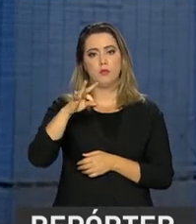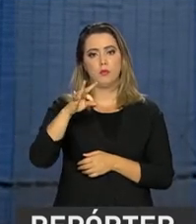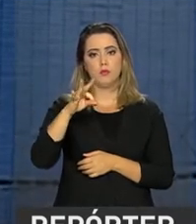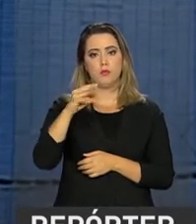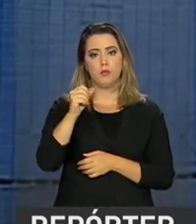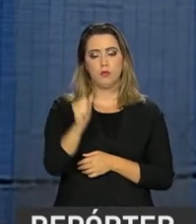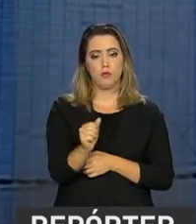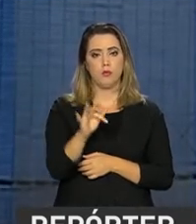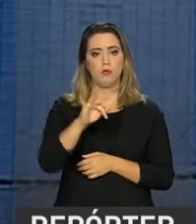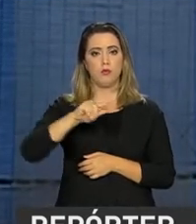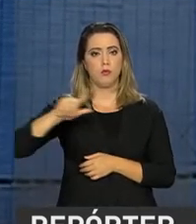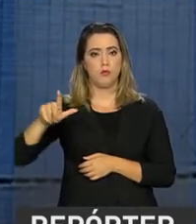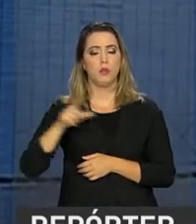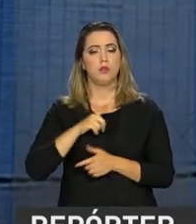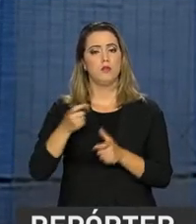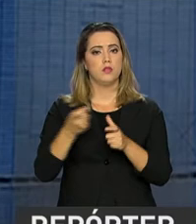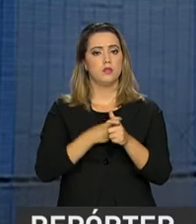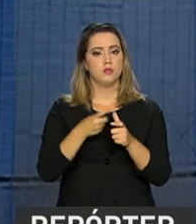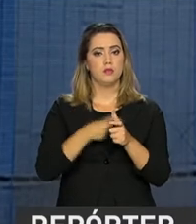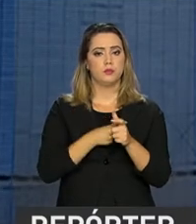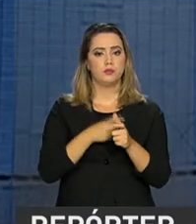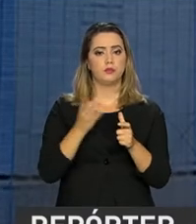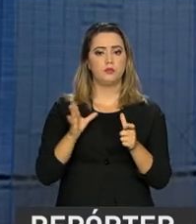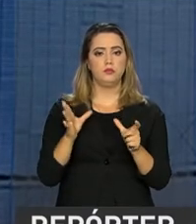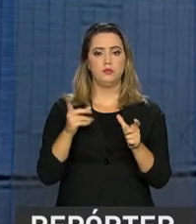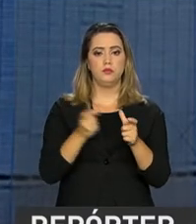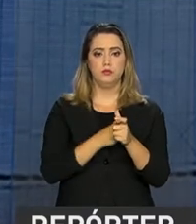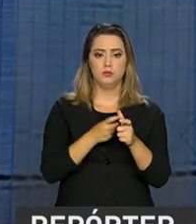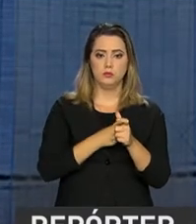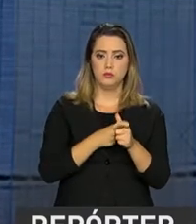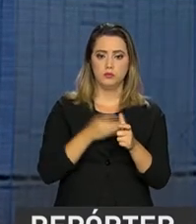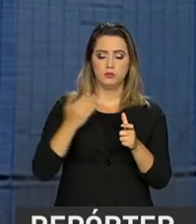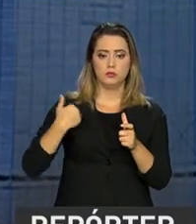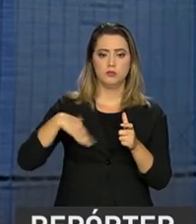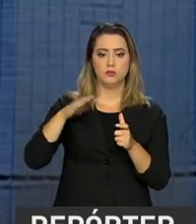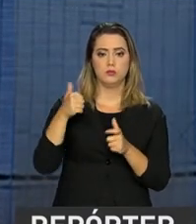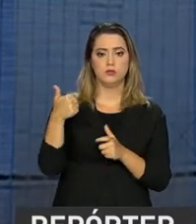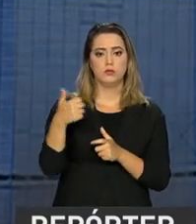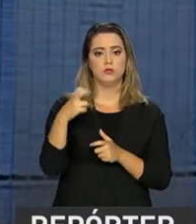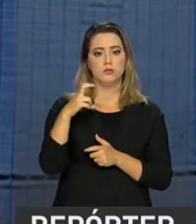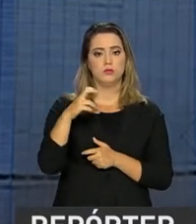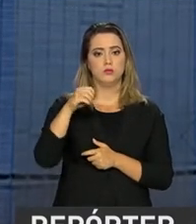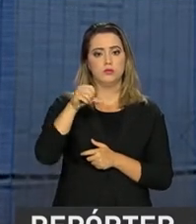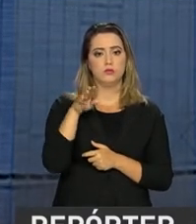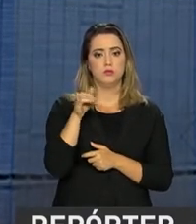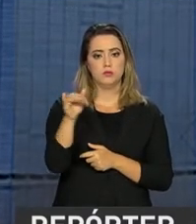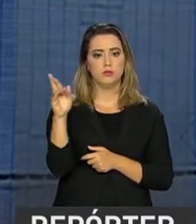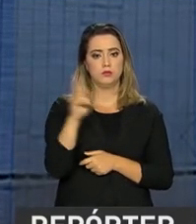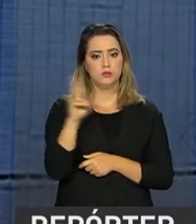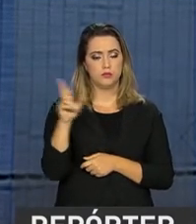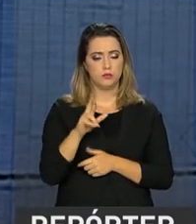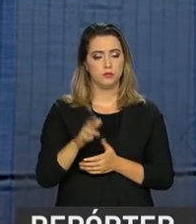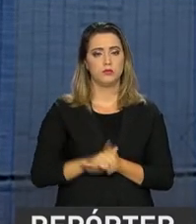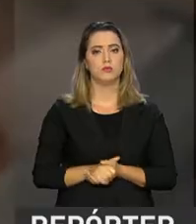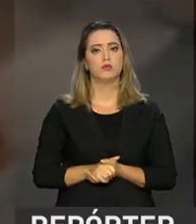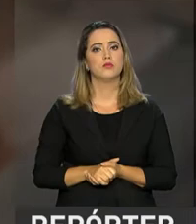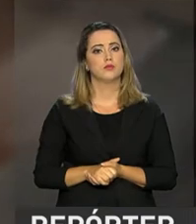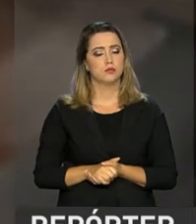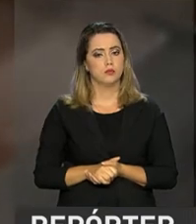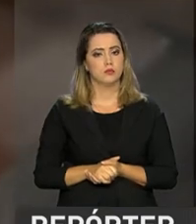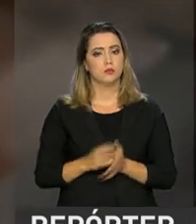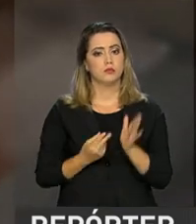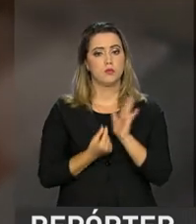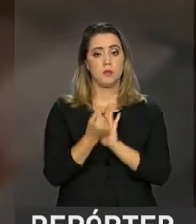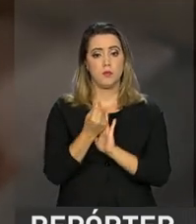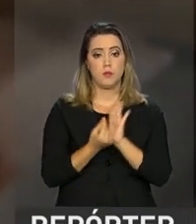que prevê um saldo negativo despesas maiores do que receitas de 159 bilhões de reais o orçamento